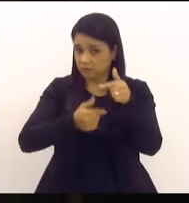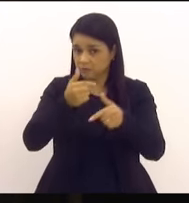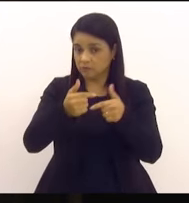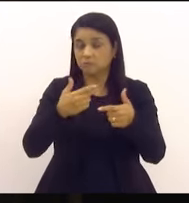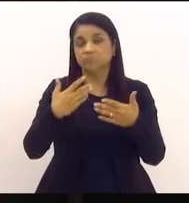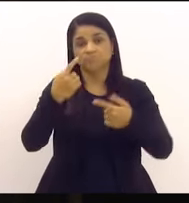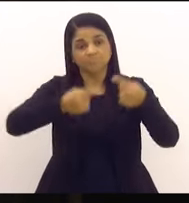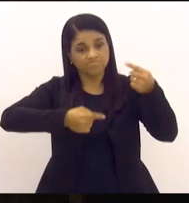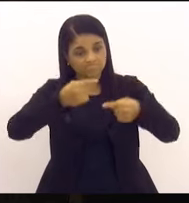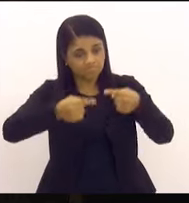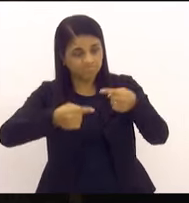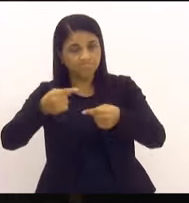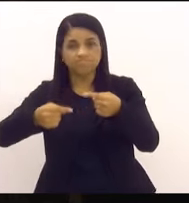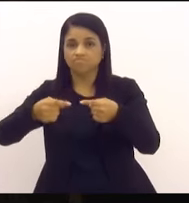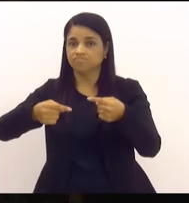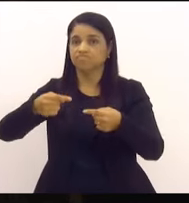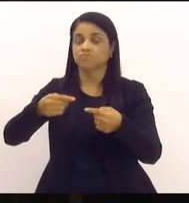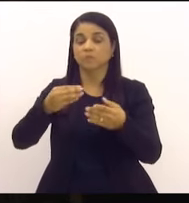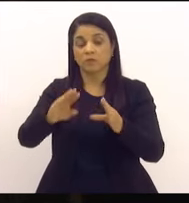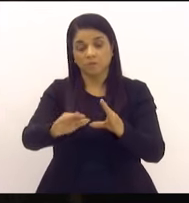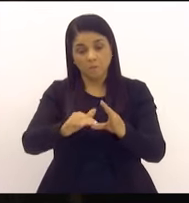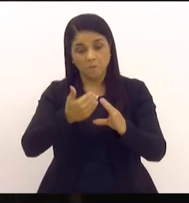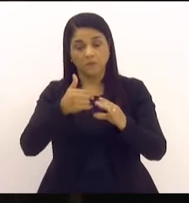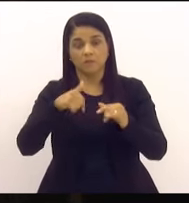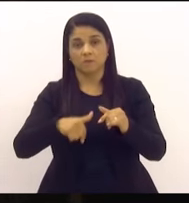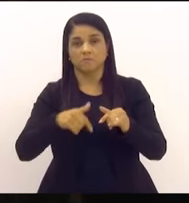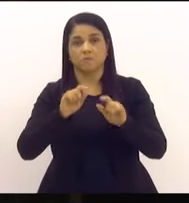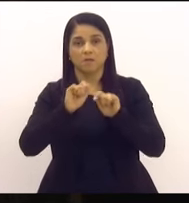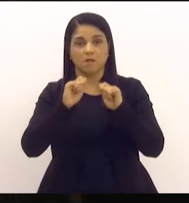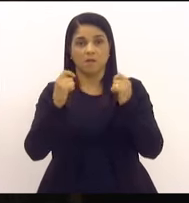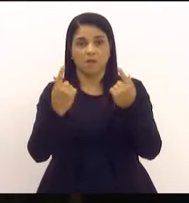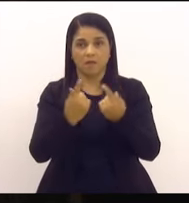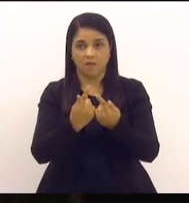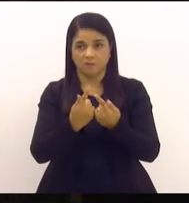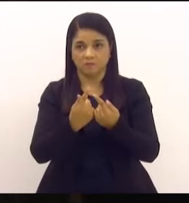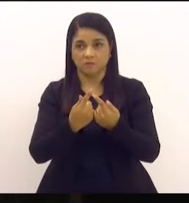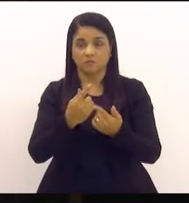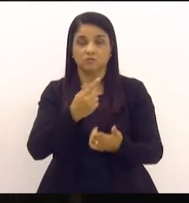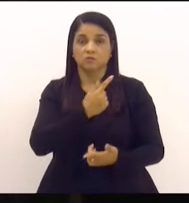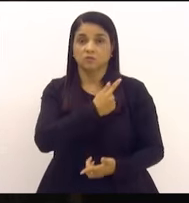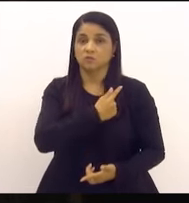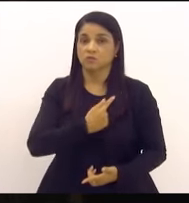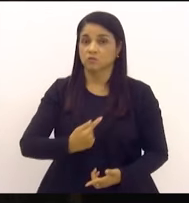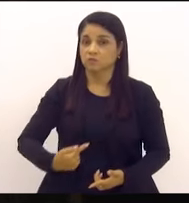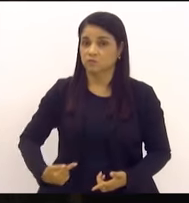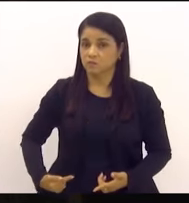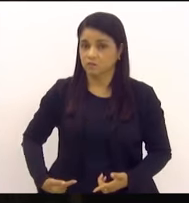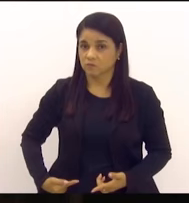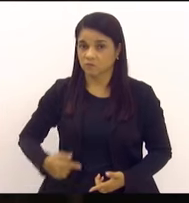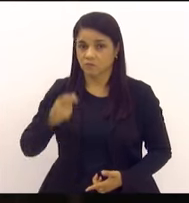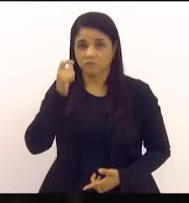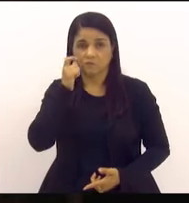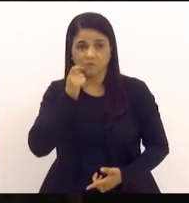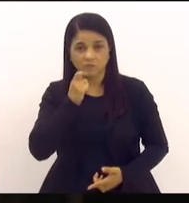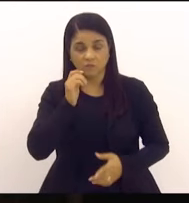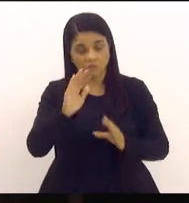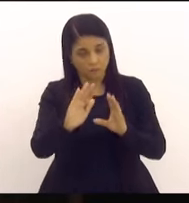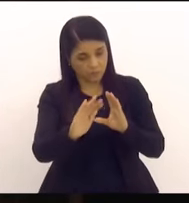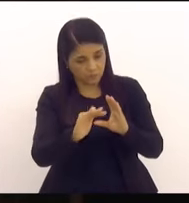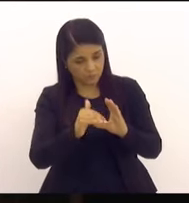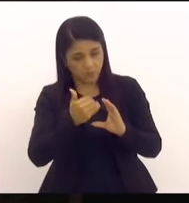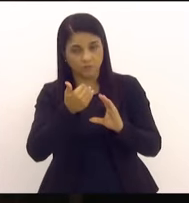foi enviado para a Alerge. Se o governador mandou esta